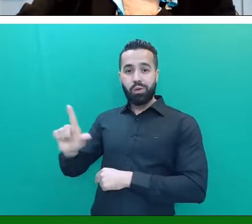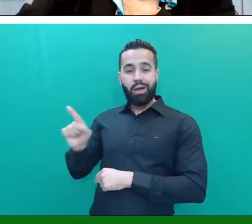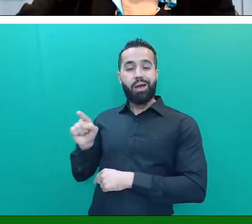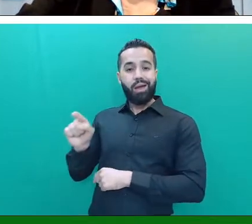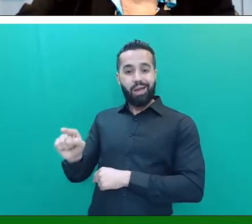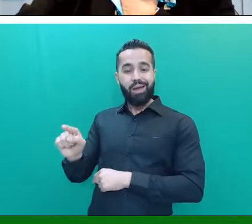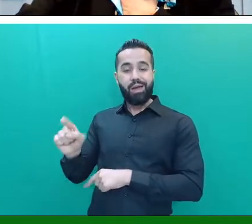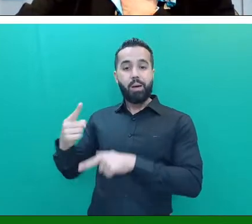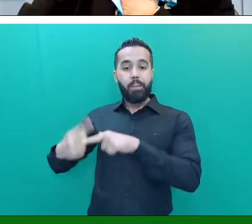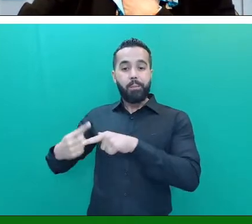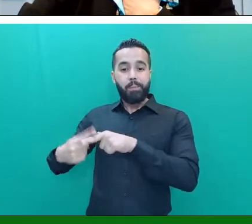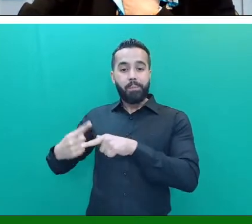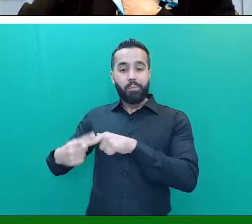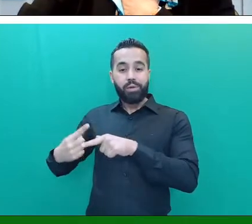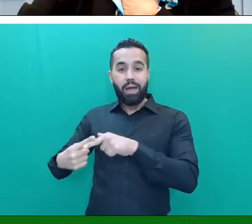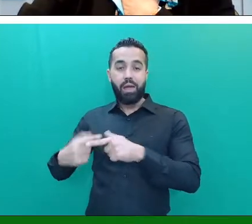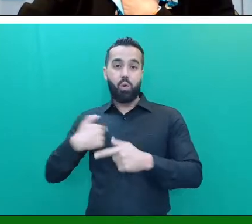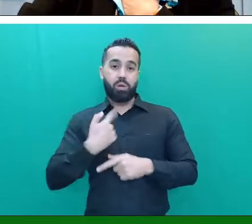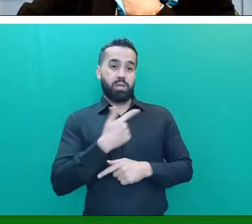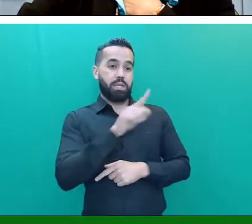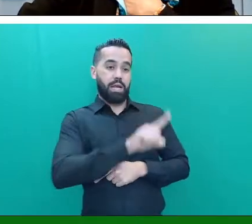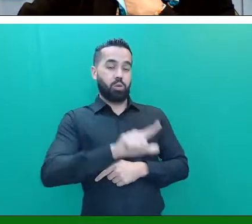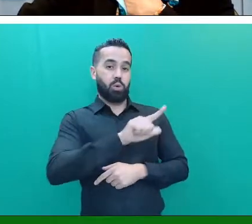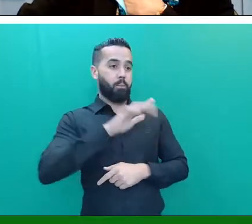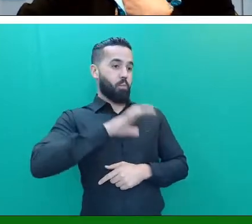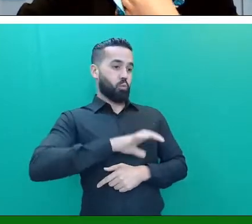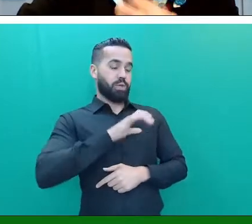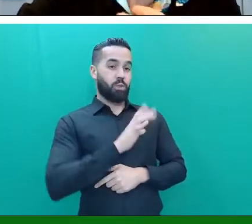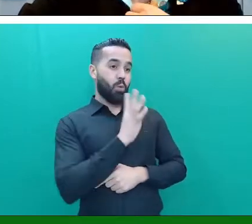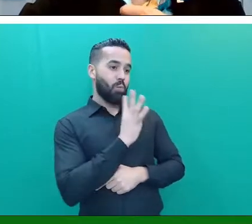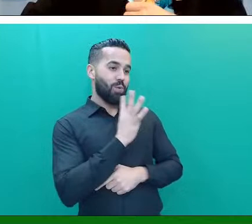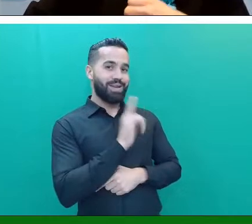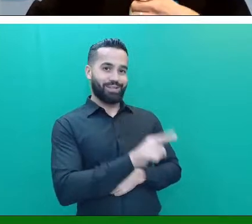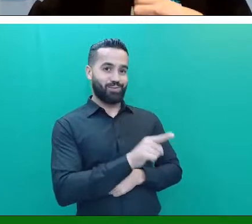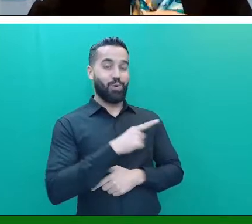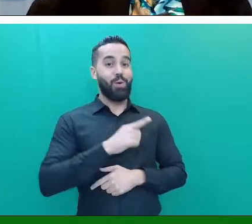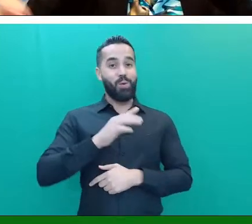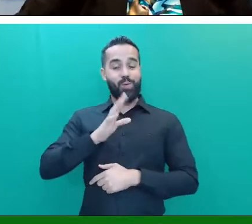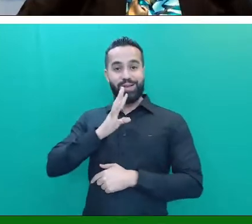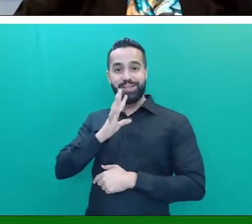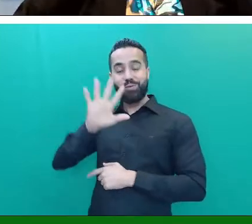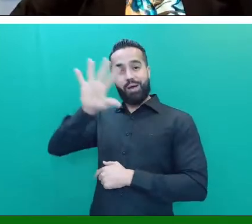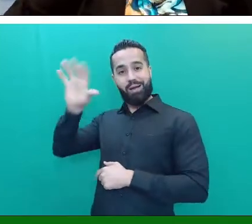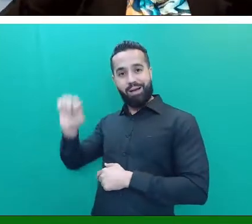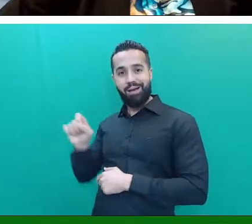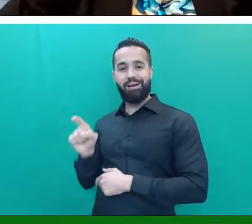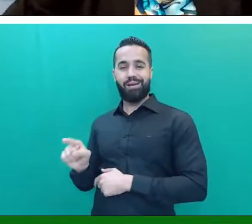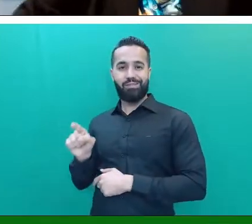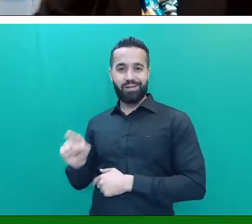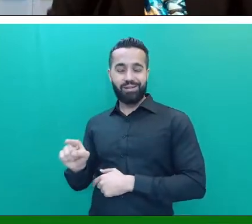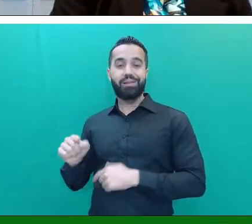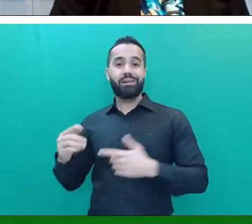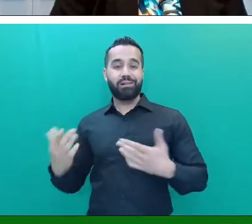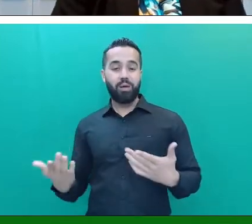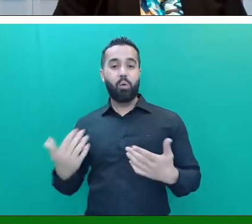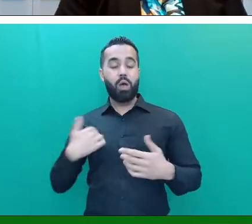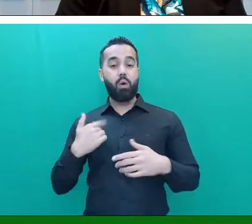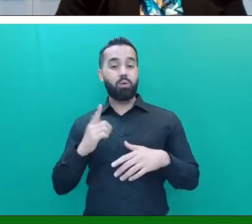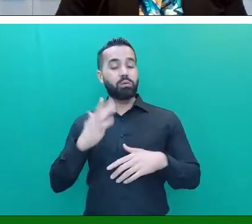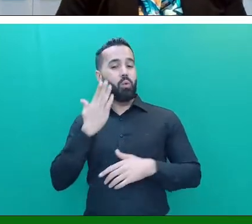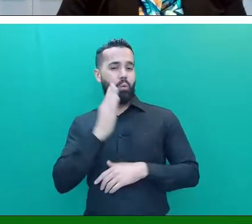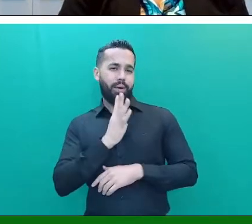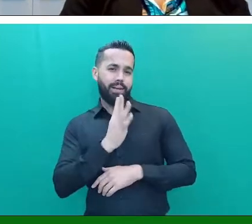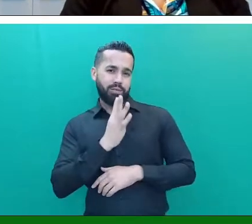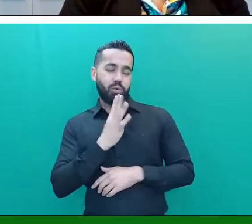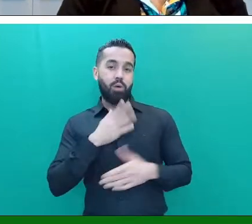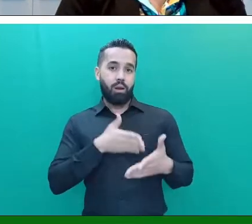eu não estudei a literatura portuguesa, nem as europeias. Não é? Portanto, não é uma limitação do trabalho, tem